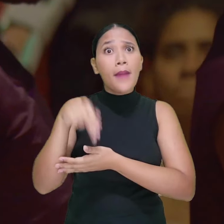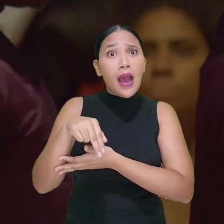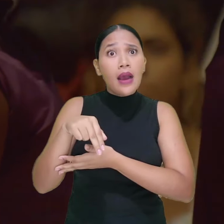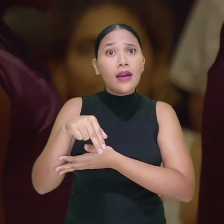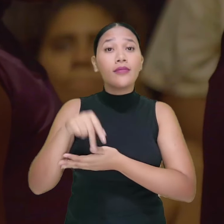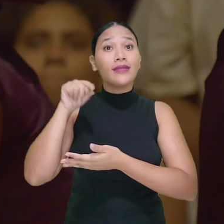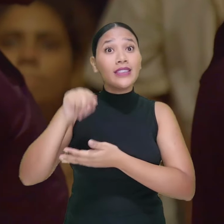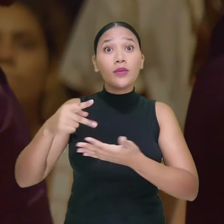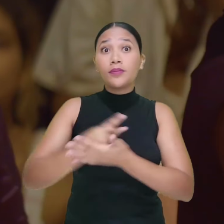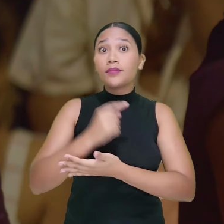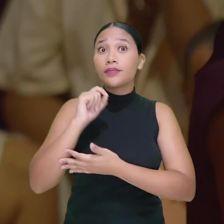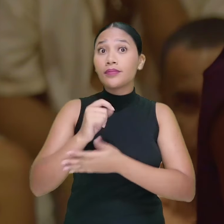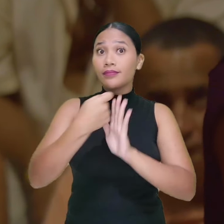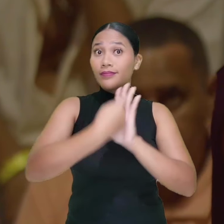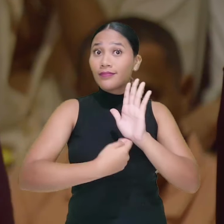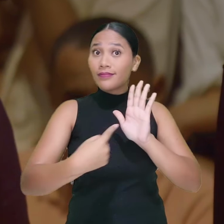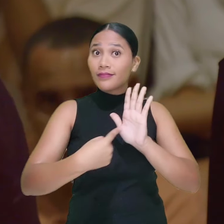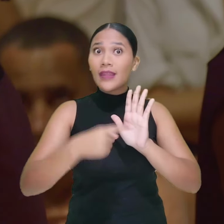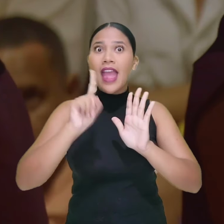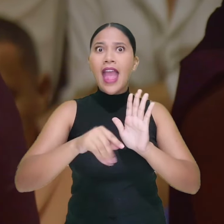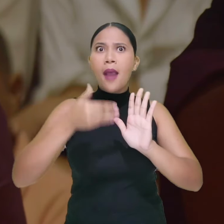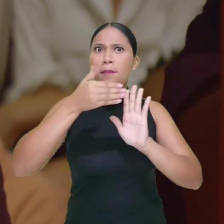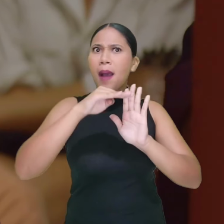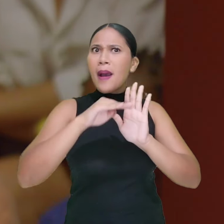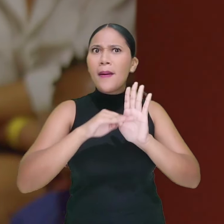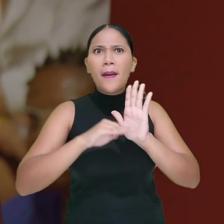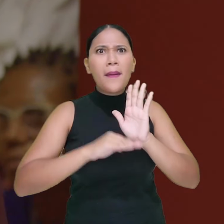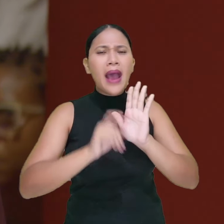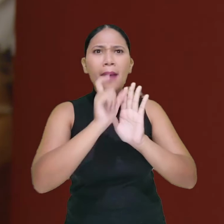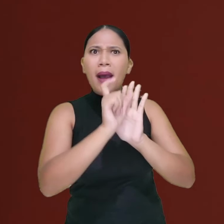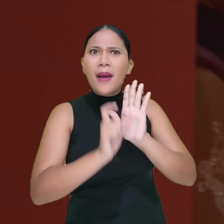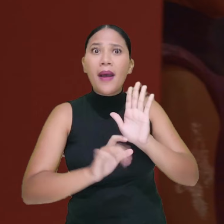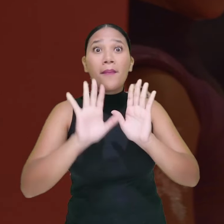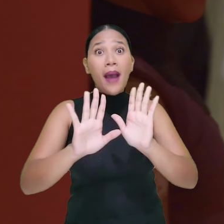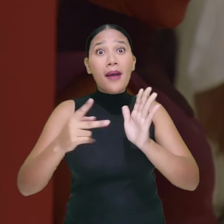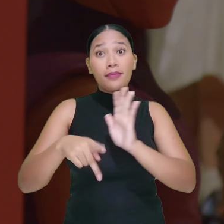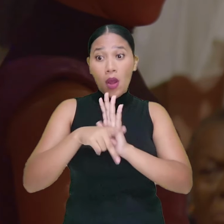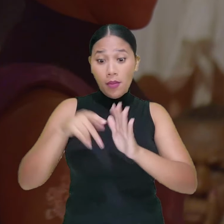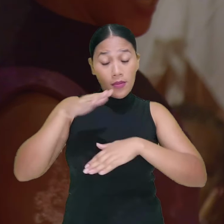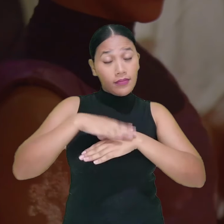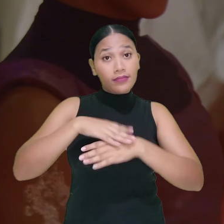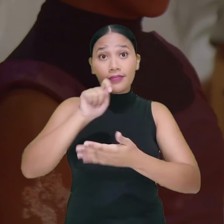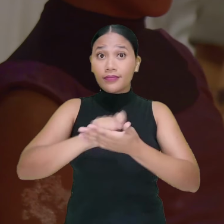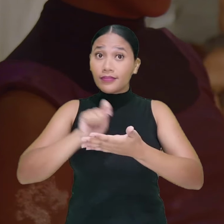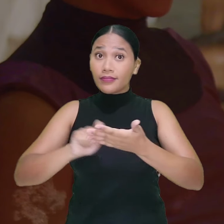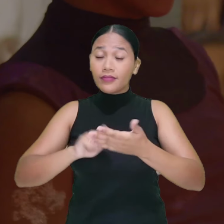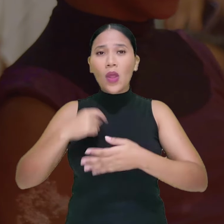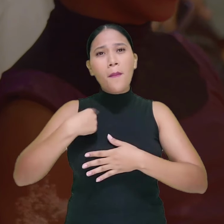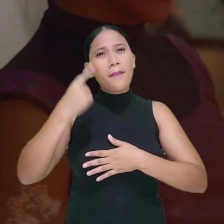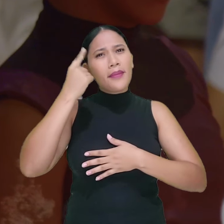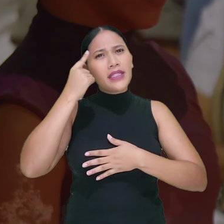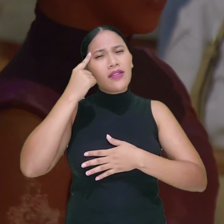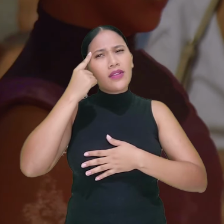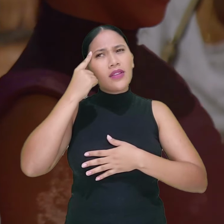começam com o prefixo Pan. Isso, no texto, é uma, sei lá, uma sequência de palavras, né? Só que conforme